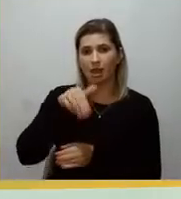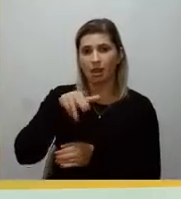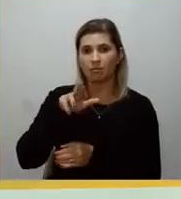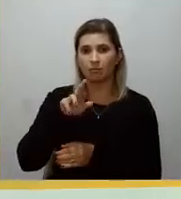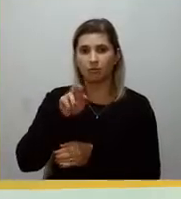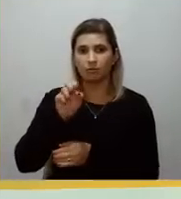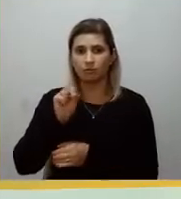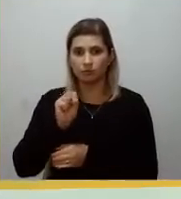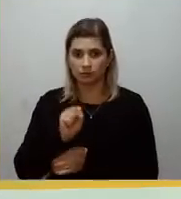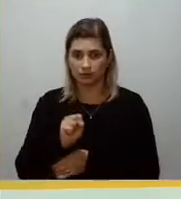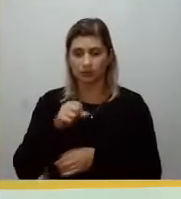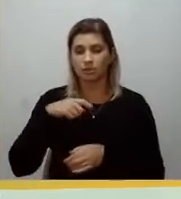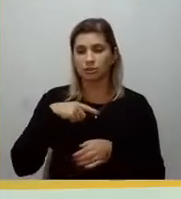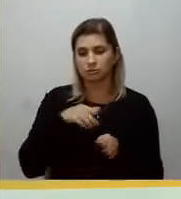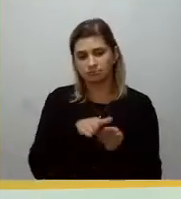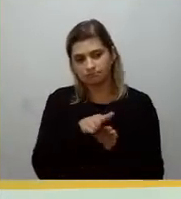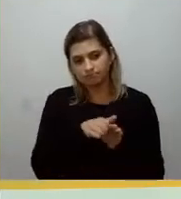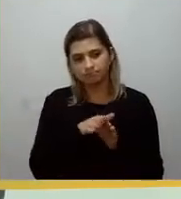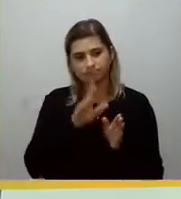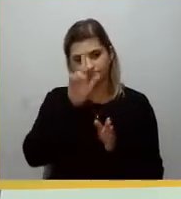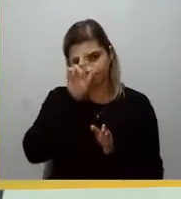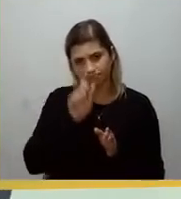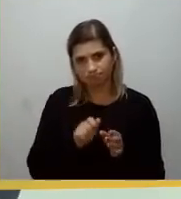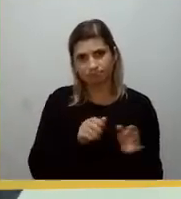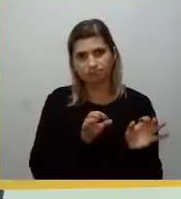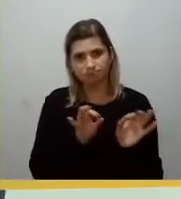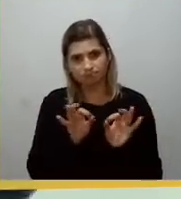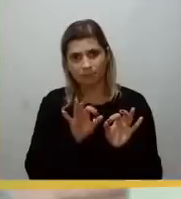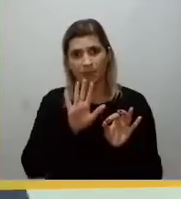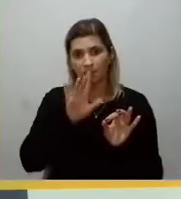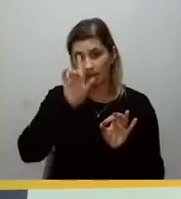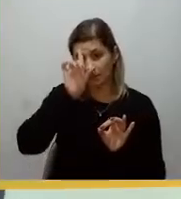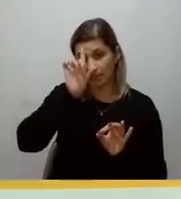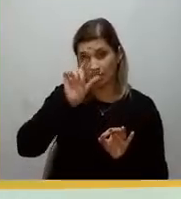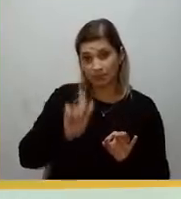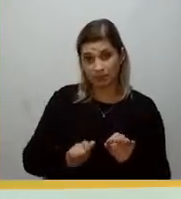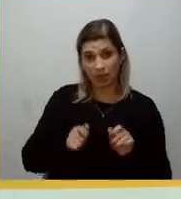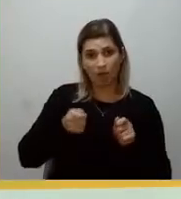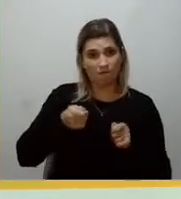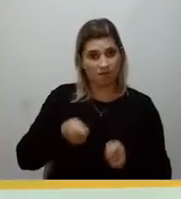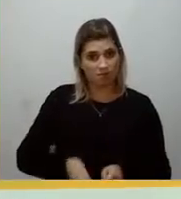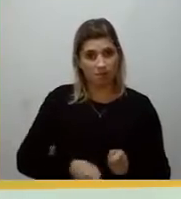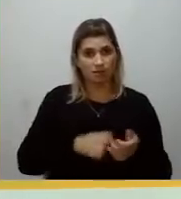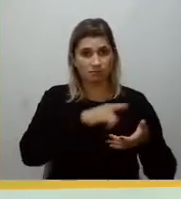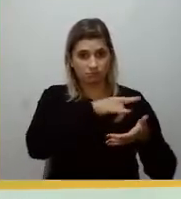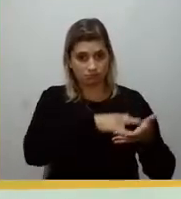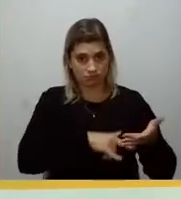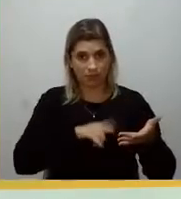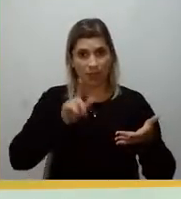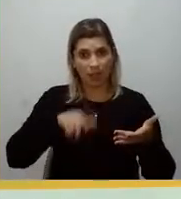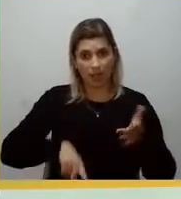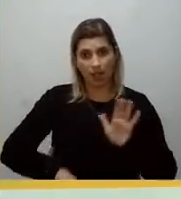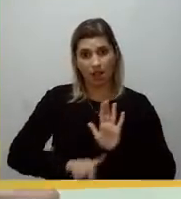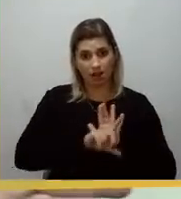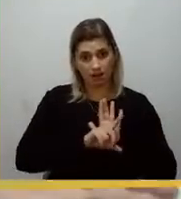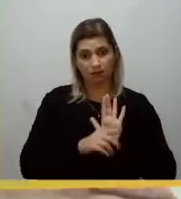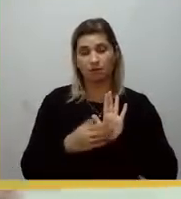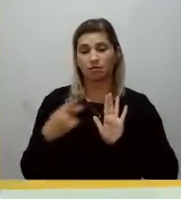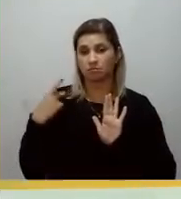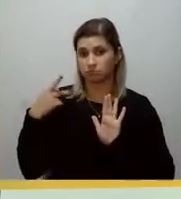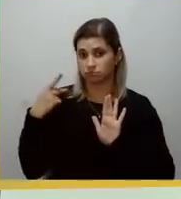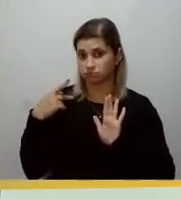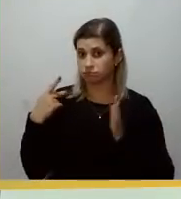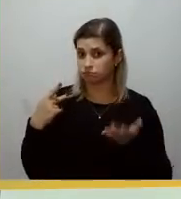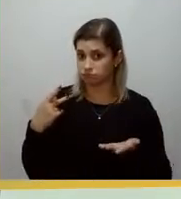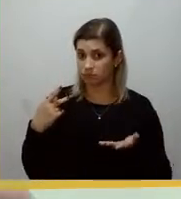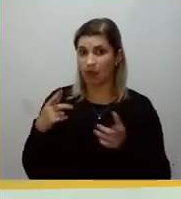com orientações. Mas a execução, a decisão, a firmeza dos documentos é feita de ordem legal pela procuradoria. E a grande